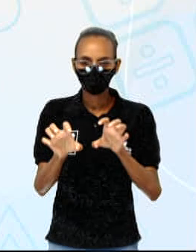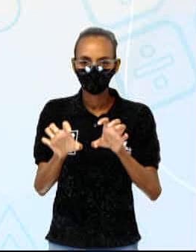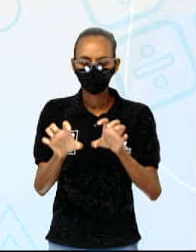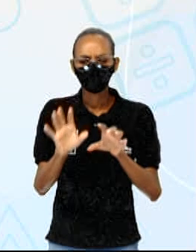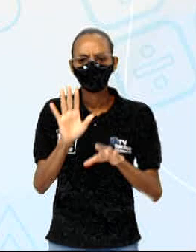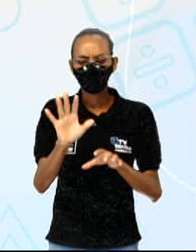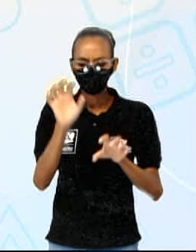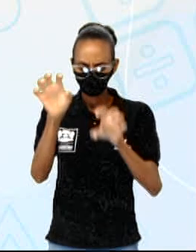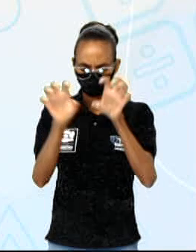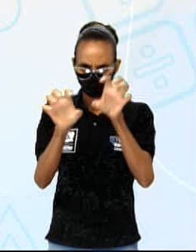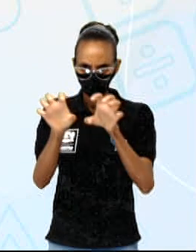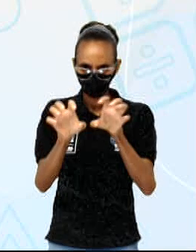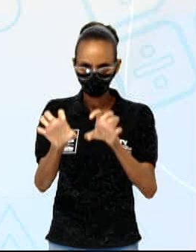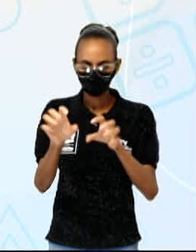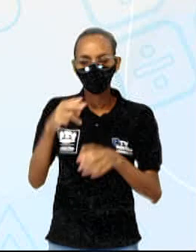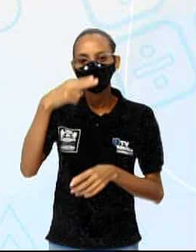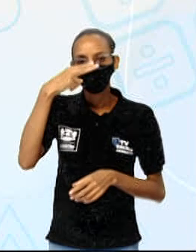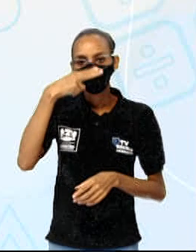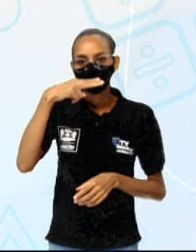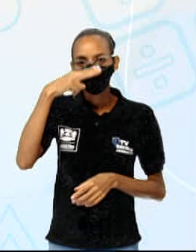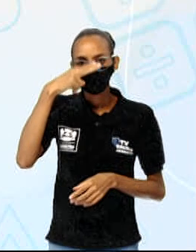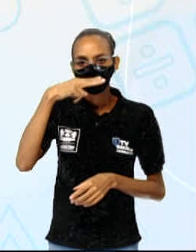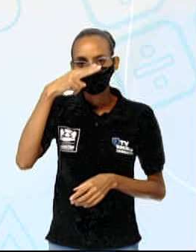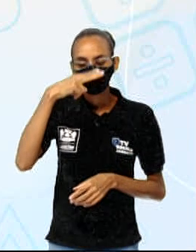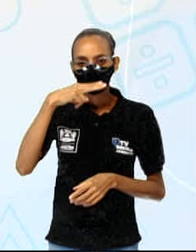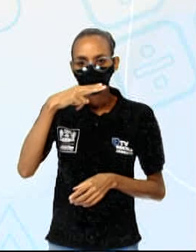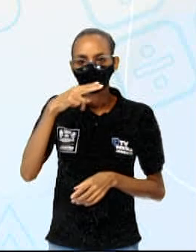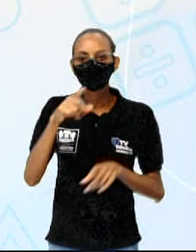de serem correspondentes, eles são